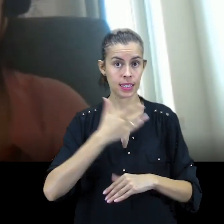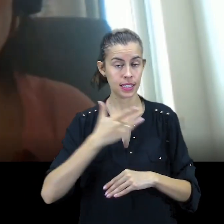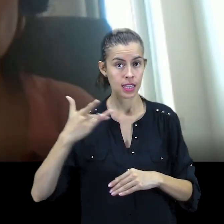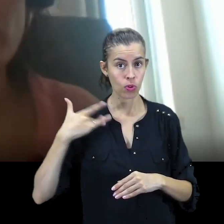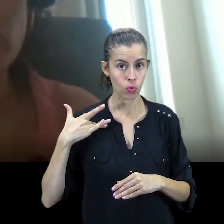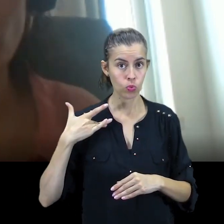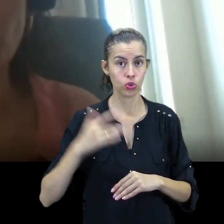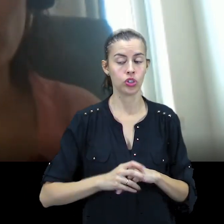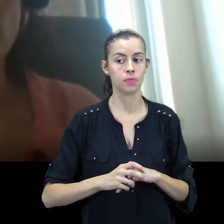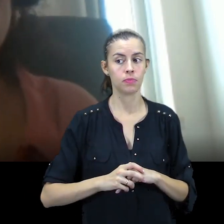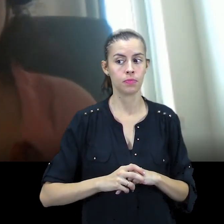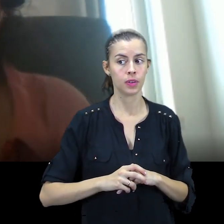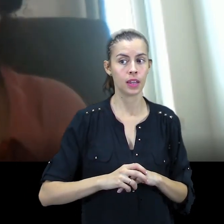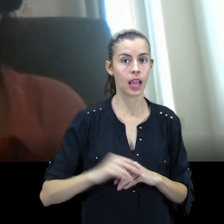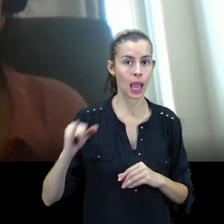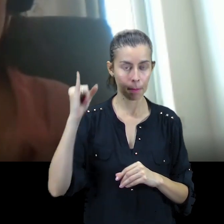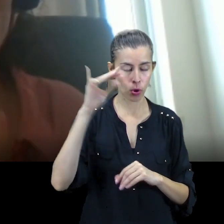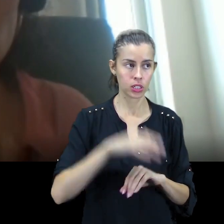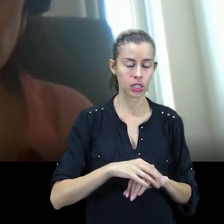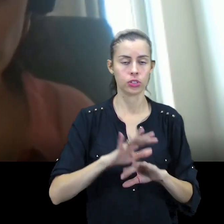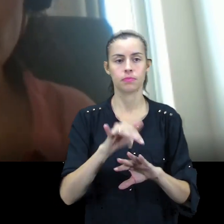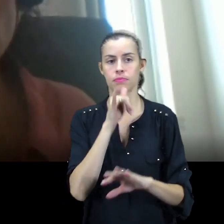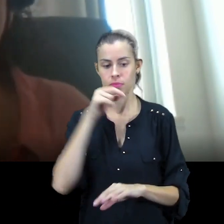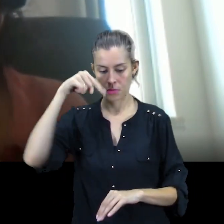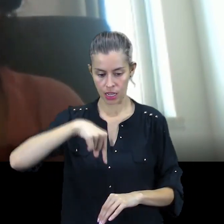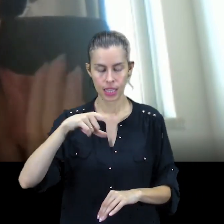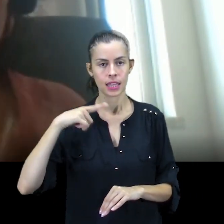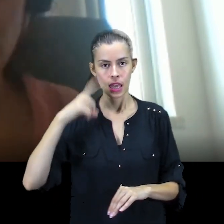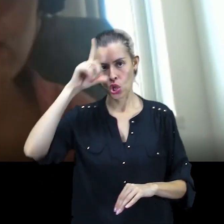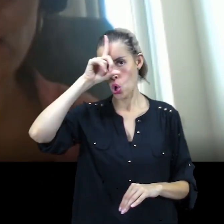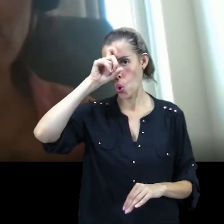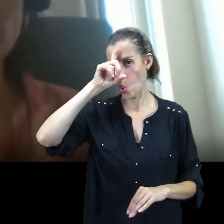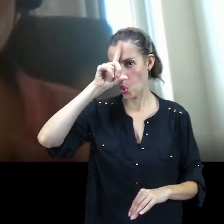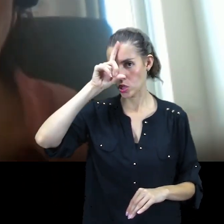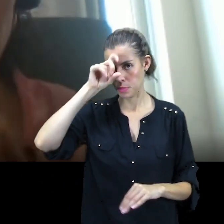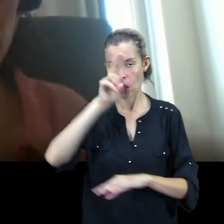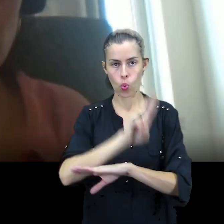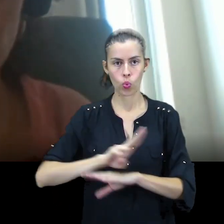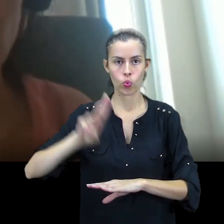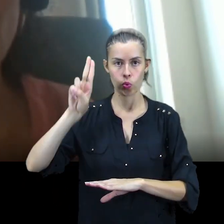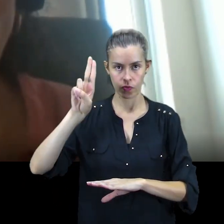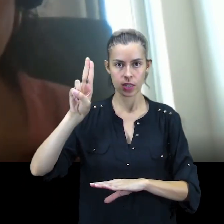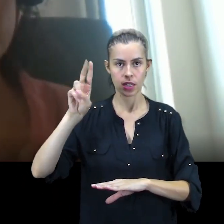que é atendimento clínico. Então, você tem 5 estudantes, um professor e um paciente que vai fazer, né, aquele